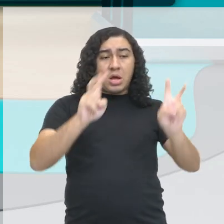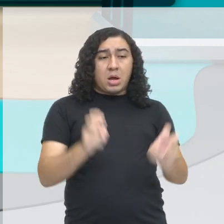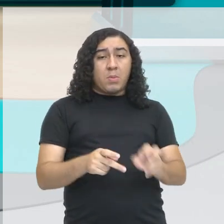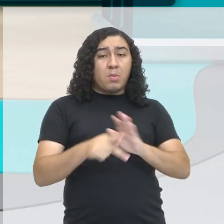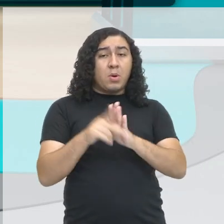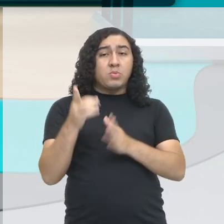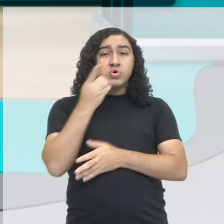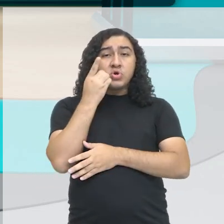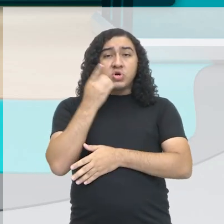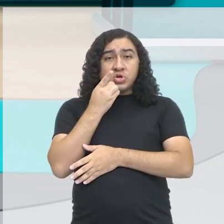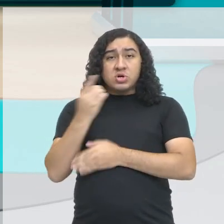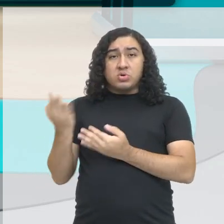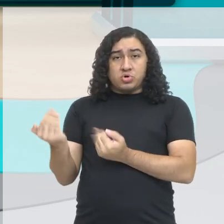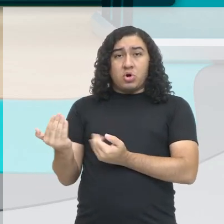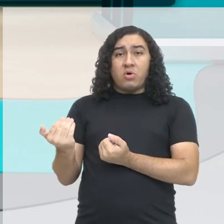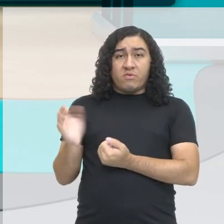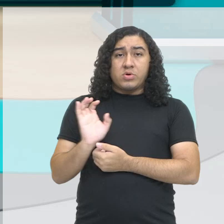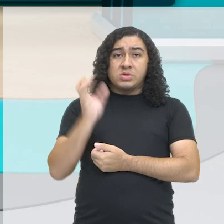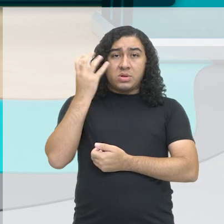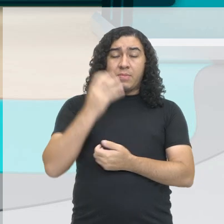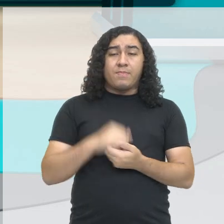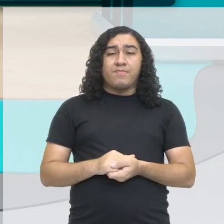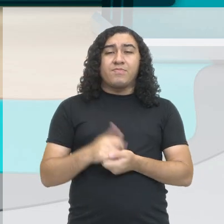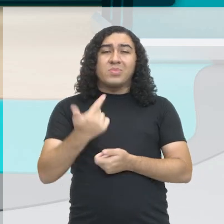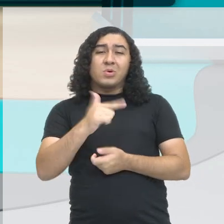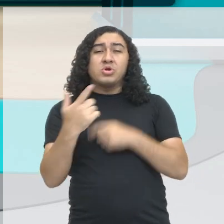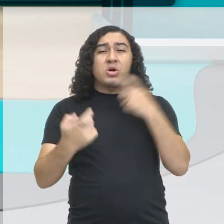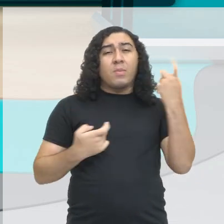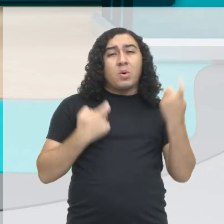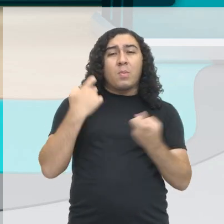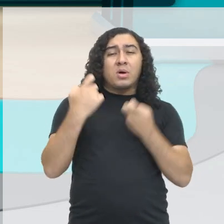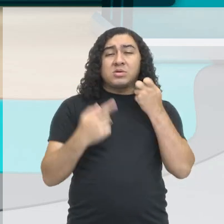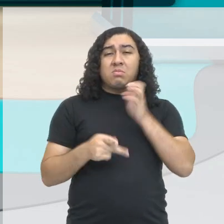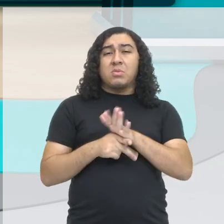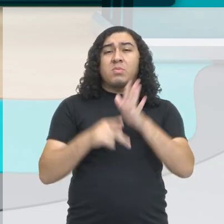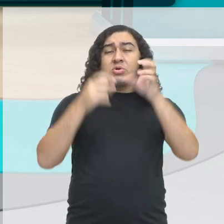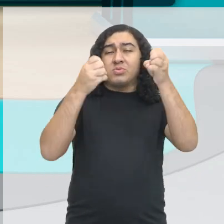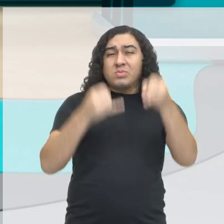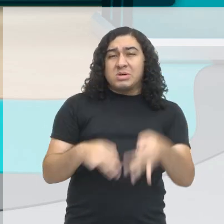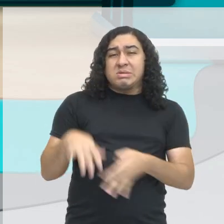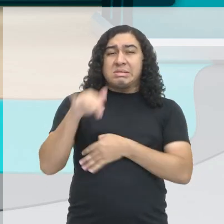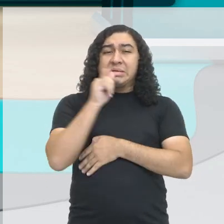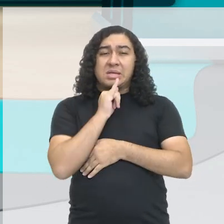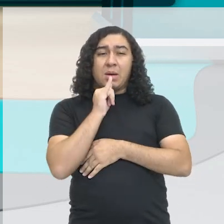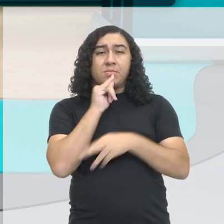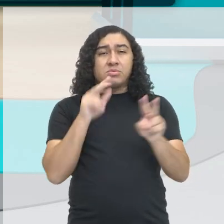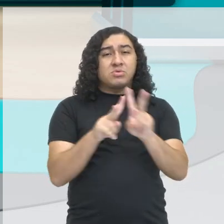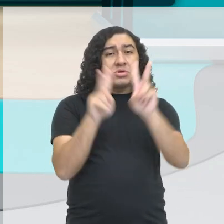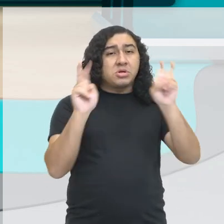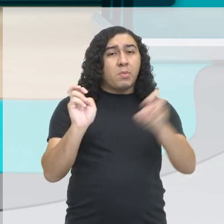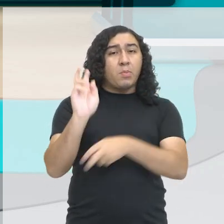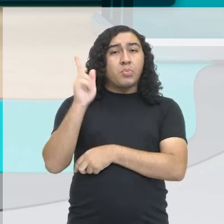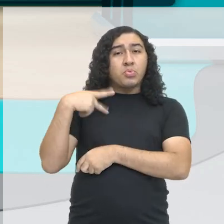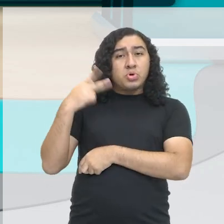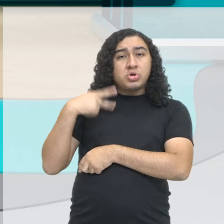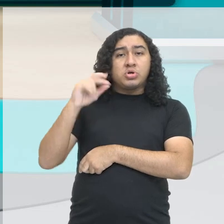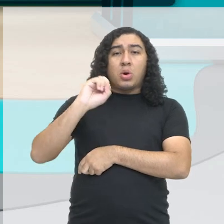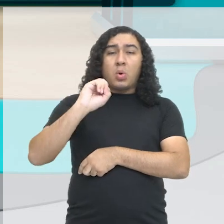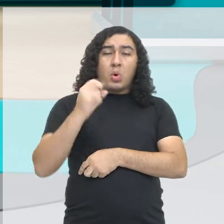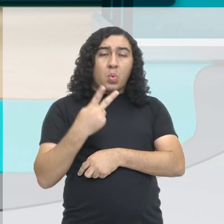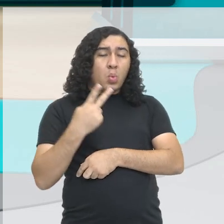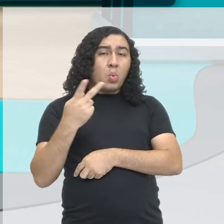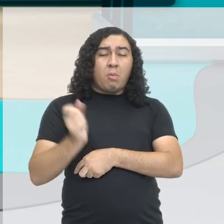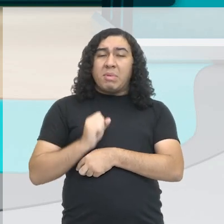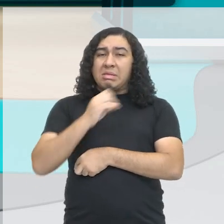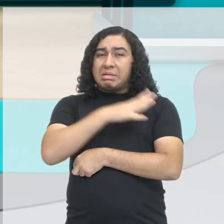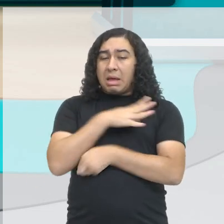das situações cotidianas. Então, ela não se preocupava em falar sobre as questões políticas da ditadura, o que